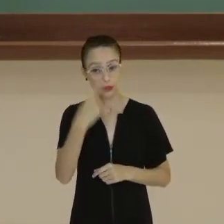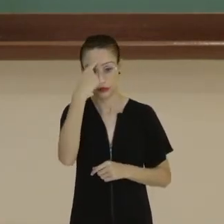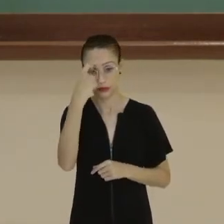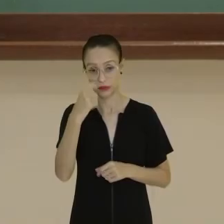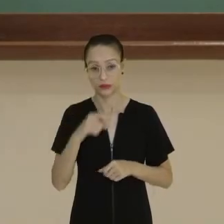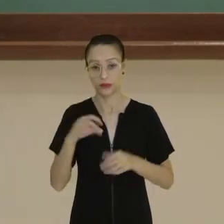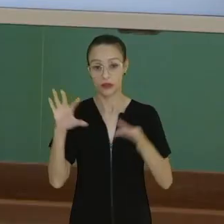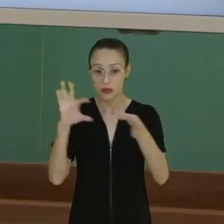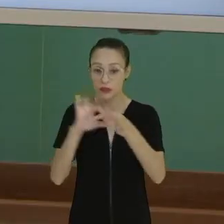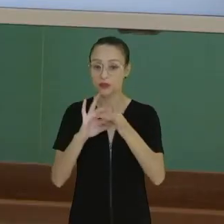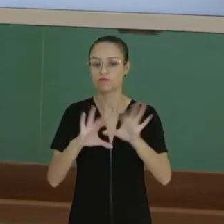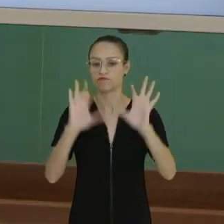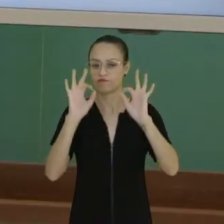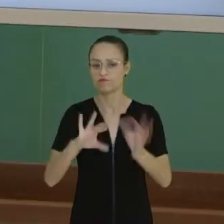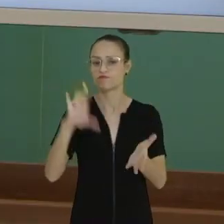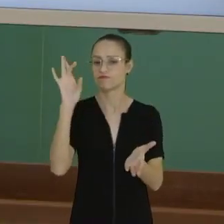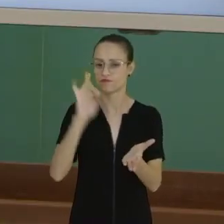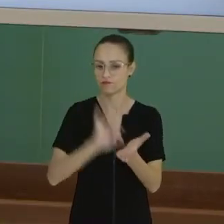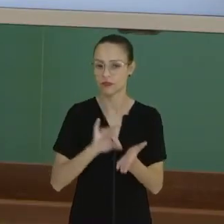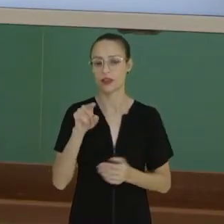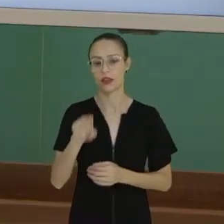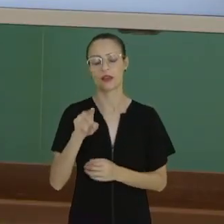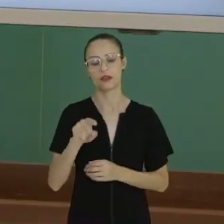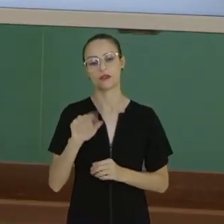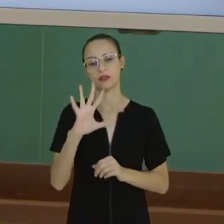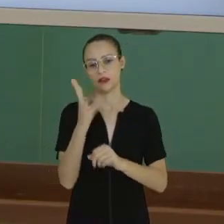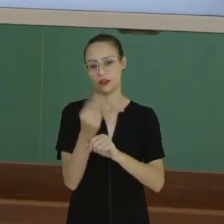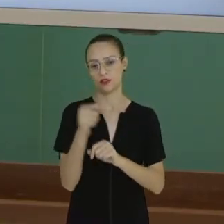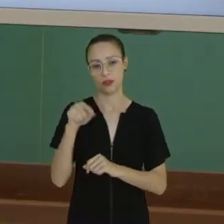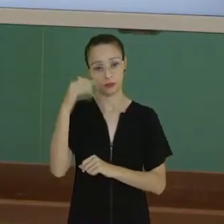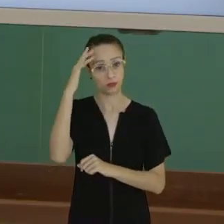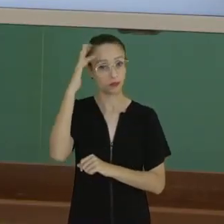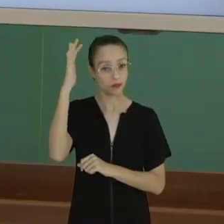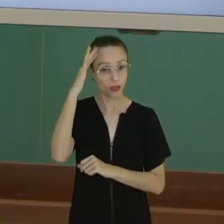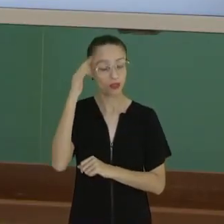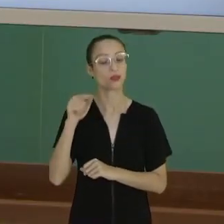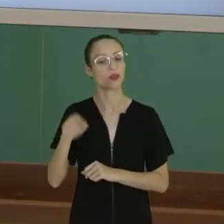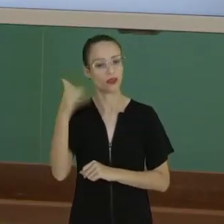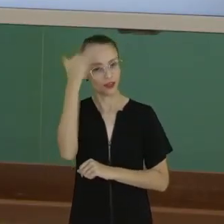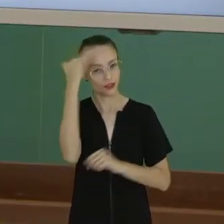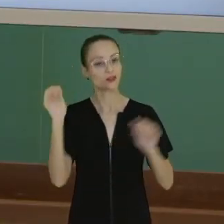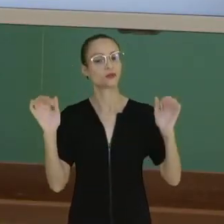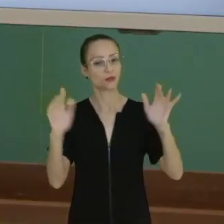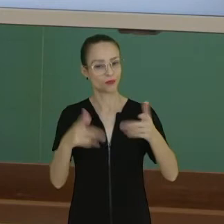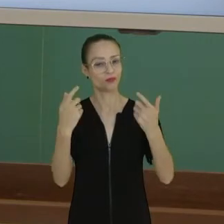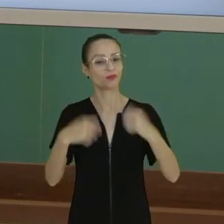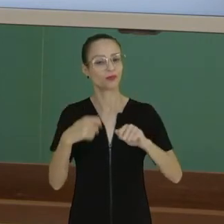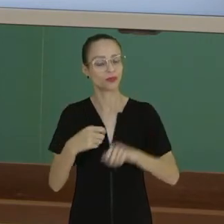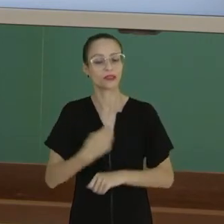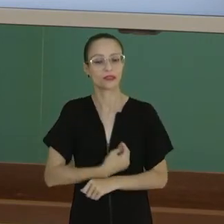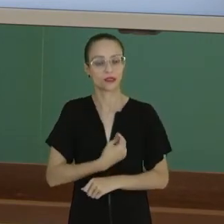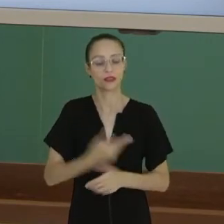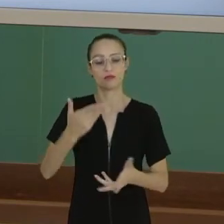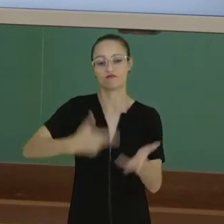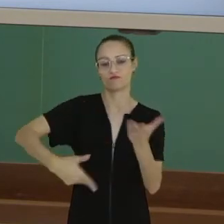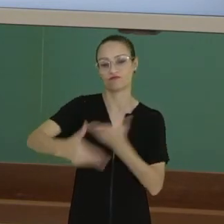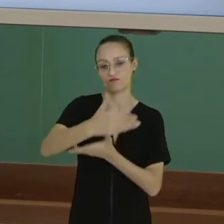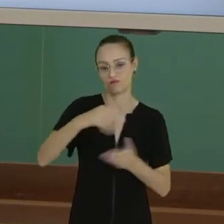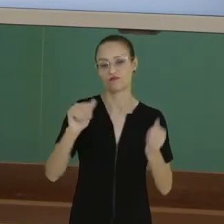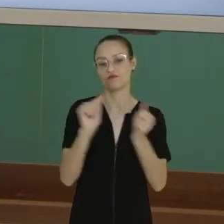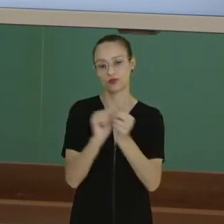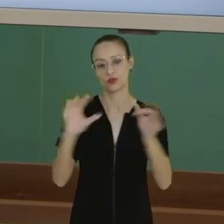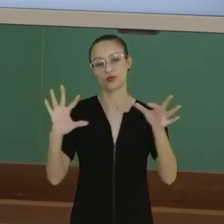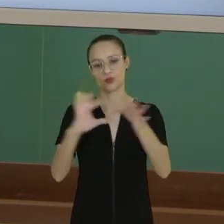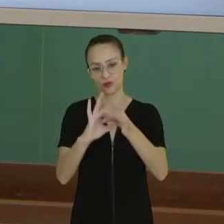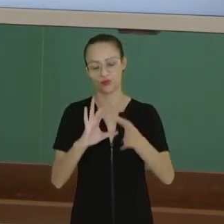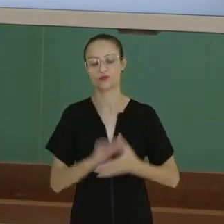artista, para ela se concretizar e ela ser essa obra que ele pensou, o público tem que estar ali, né? Tem que estar interagindo com essa obra de